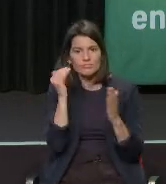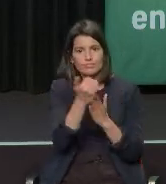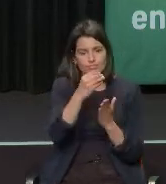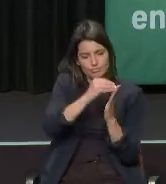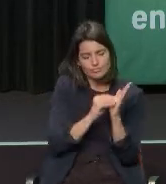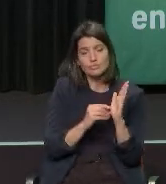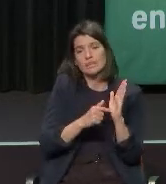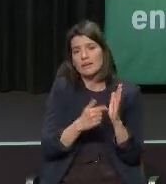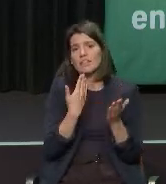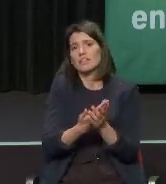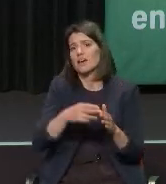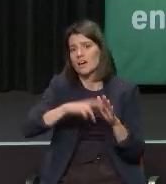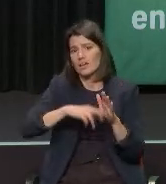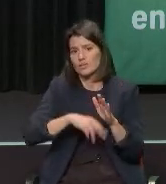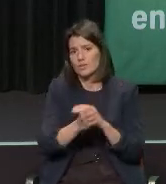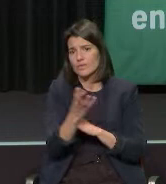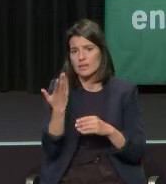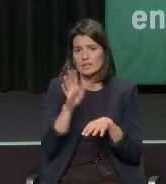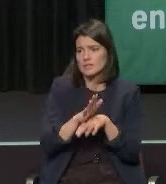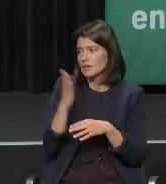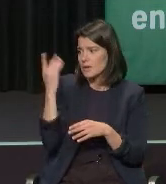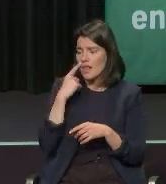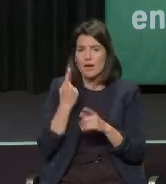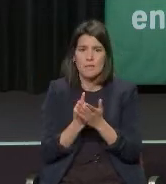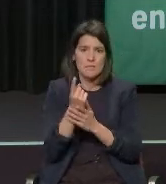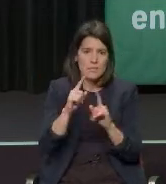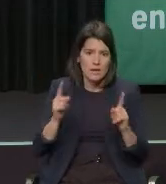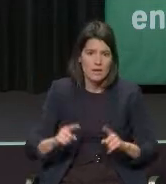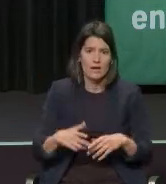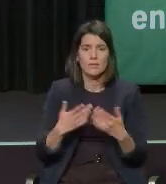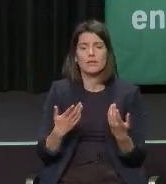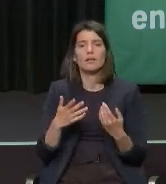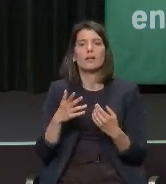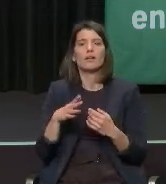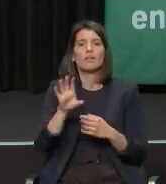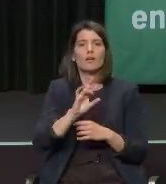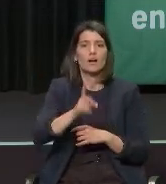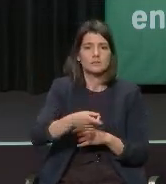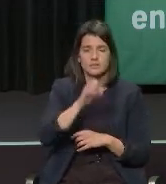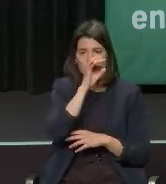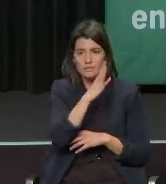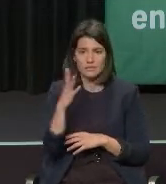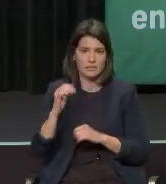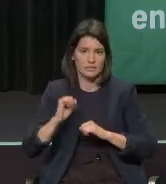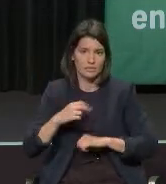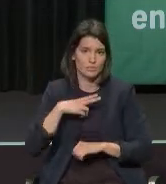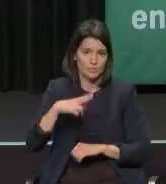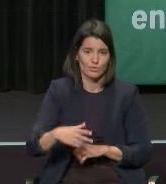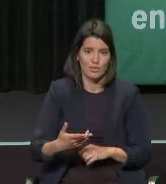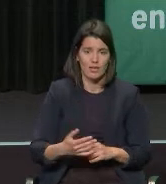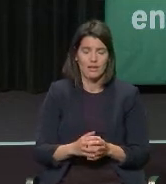série de relatórios, aqui exemplos de relatórios de cartografia sobre o estado das florestas em Portugal.